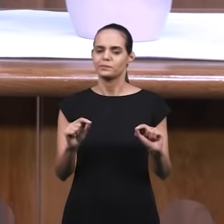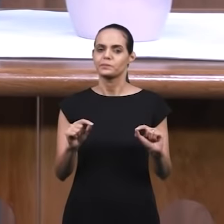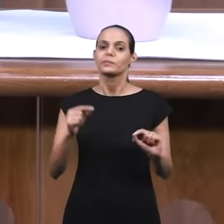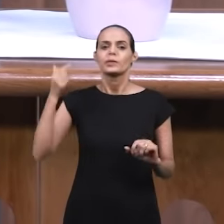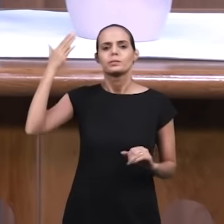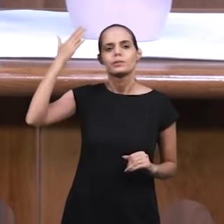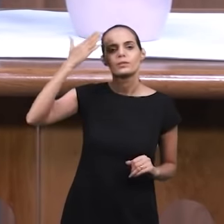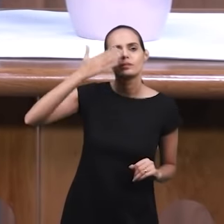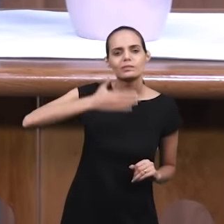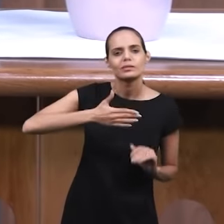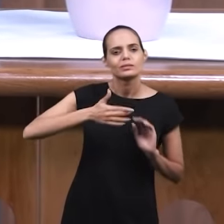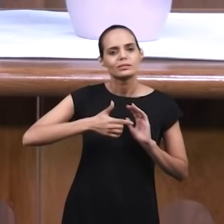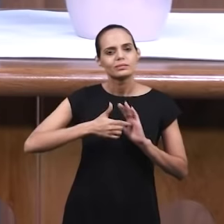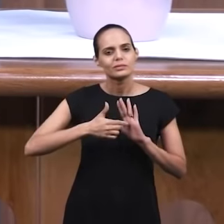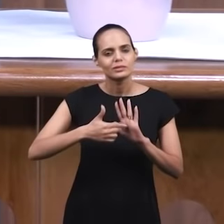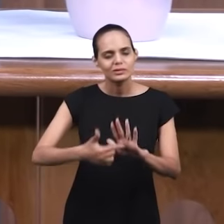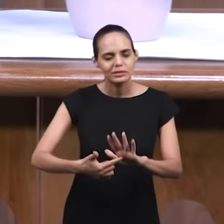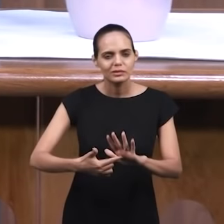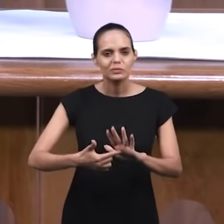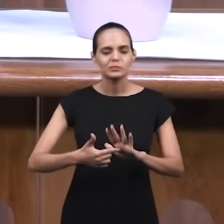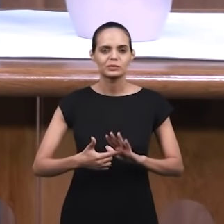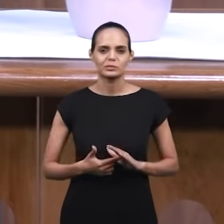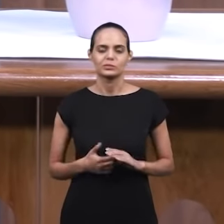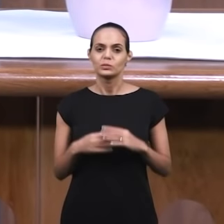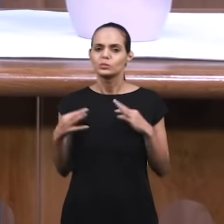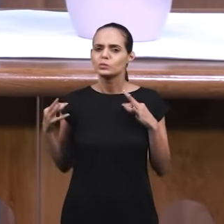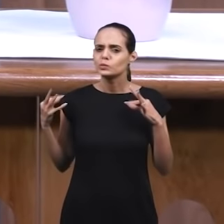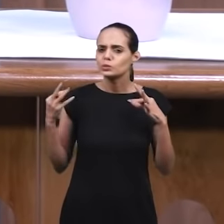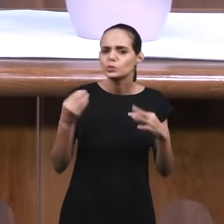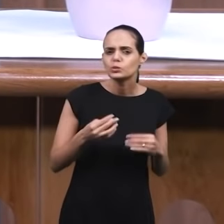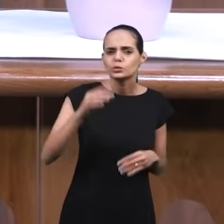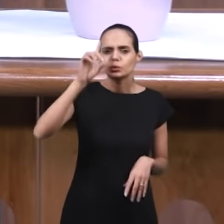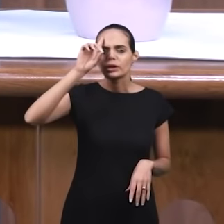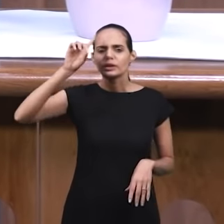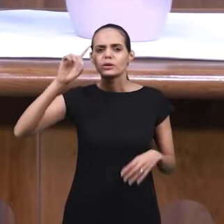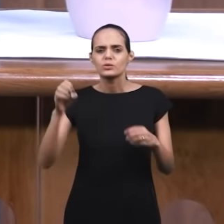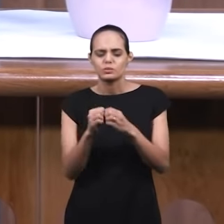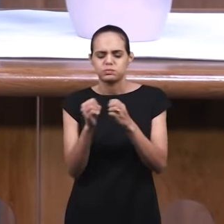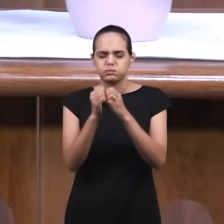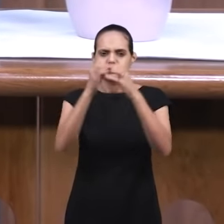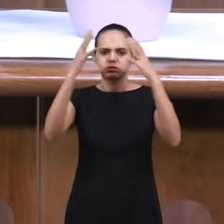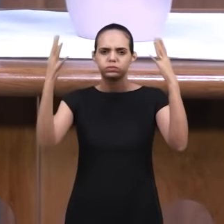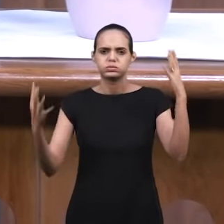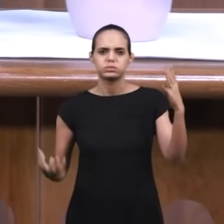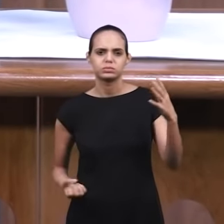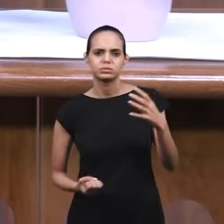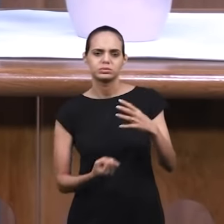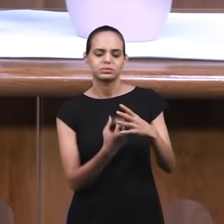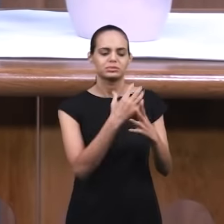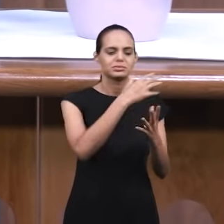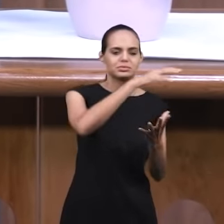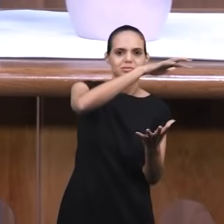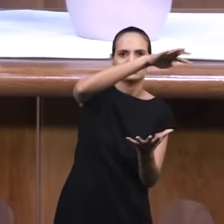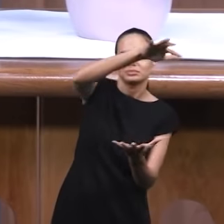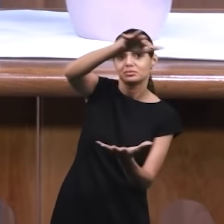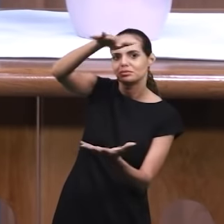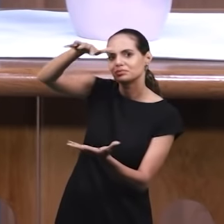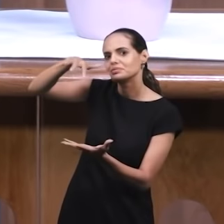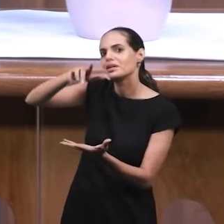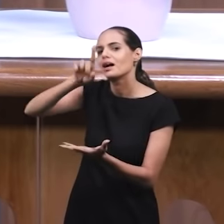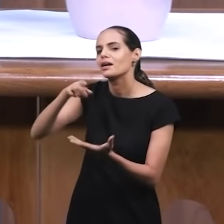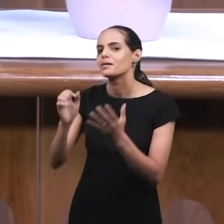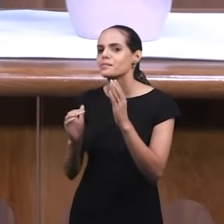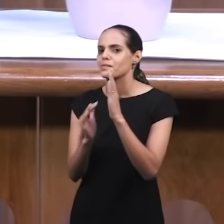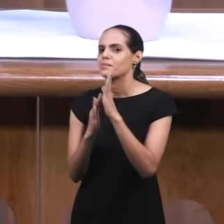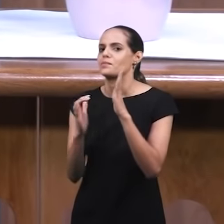nesta palavra de que tudo o que Deus criou foi exatamente para o louvor e